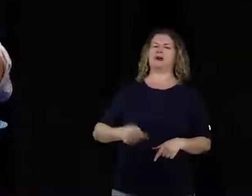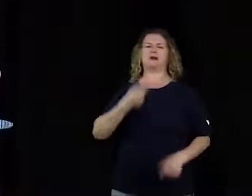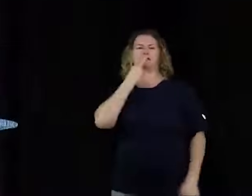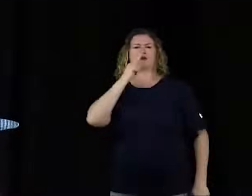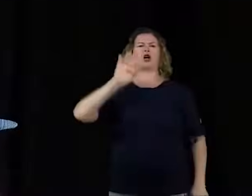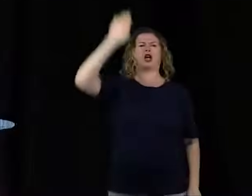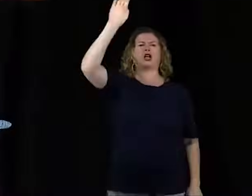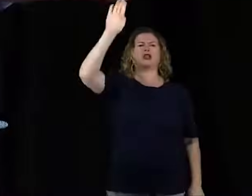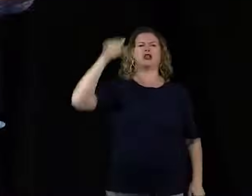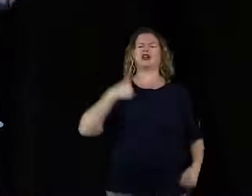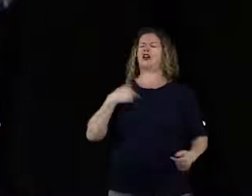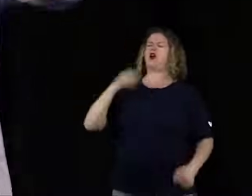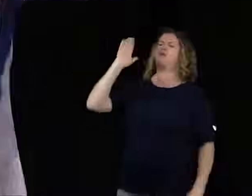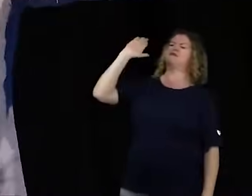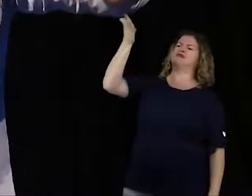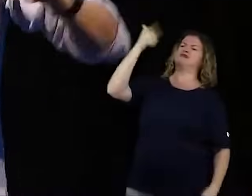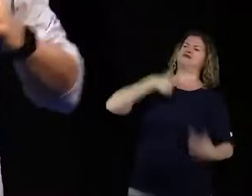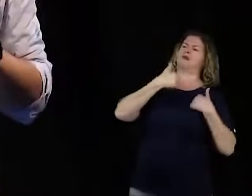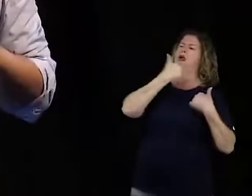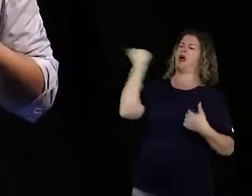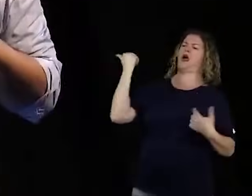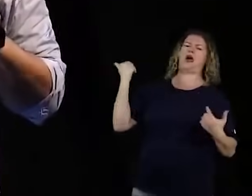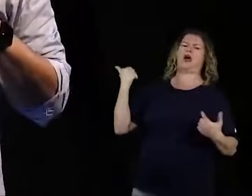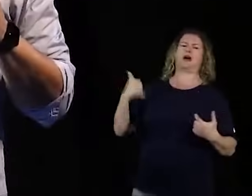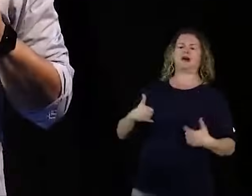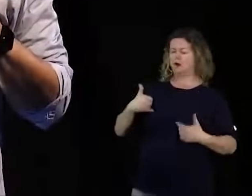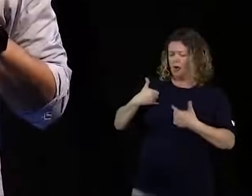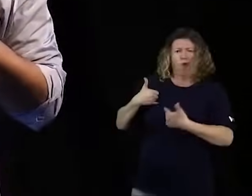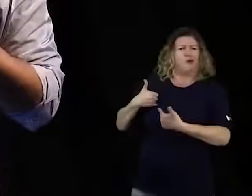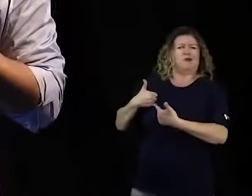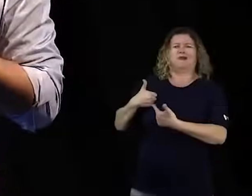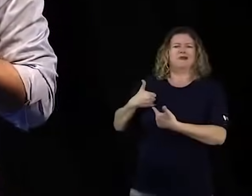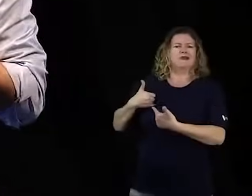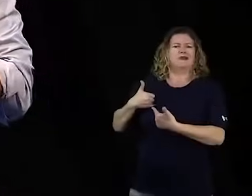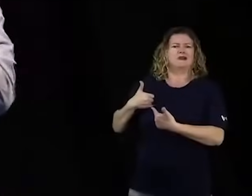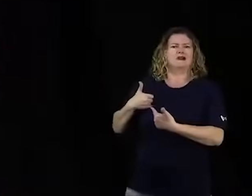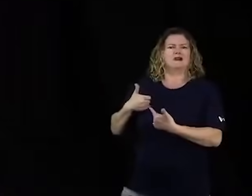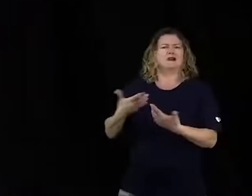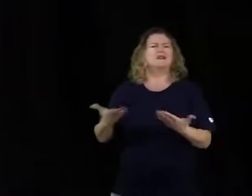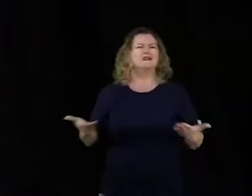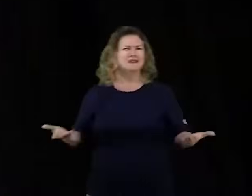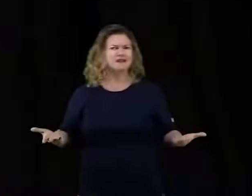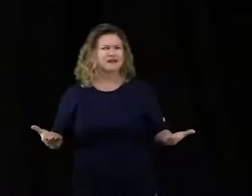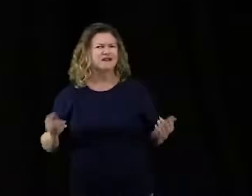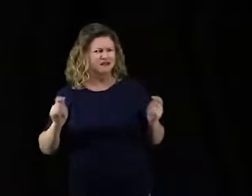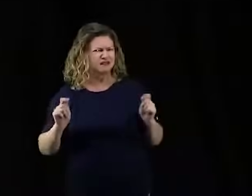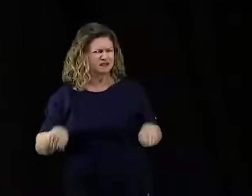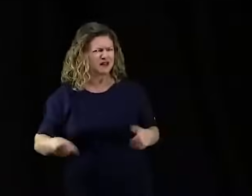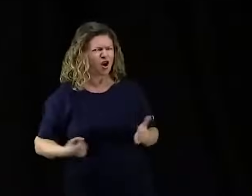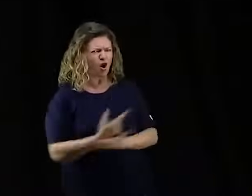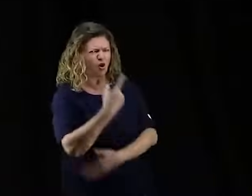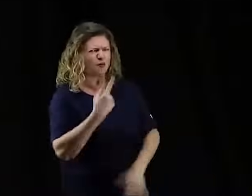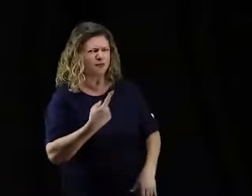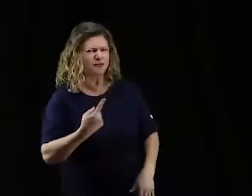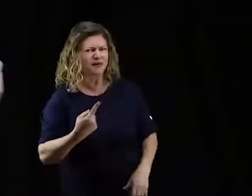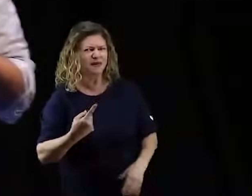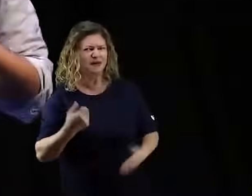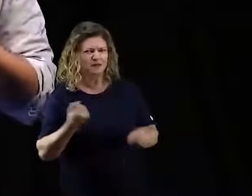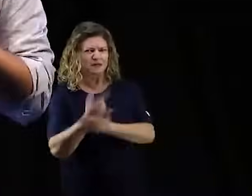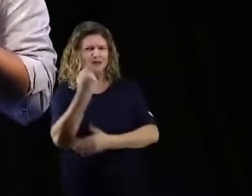que assim eu vou pro céu passaporte pro céu tem que ser molhado no sangue de